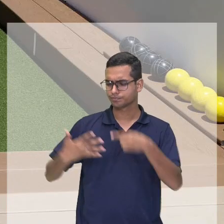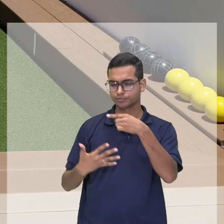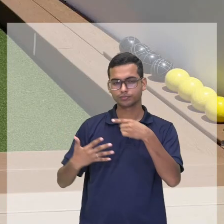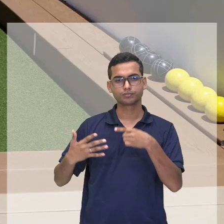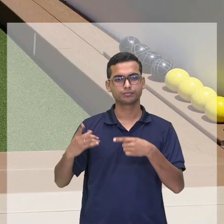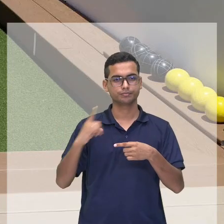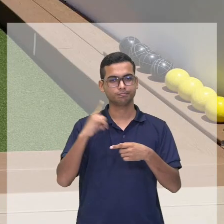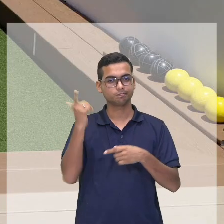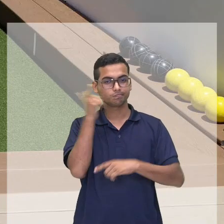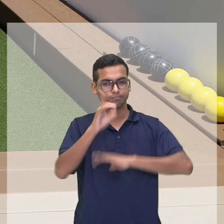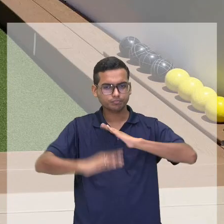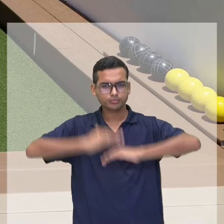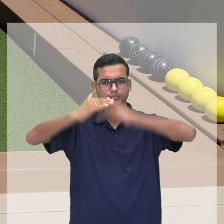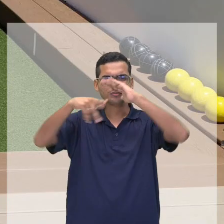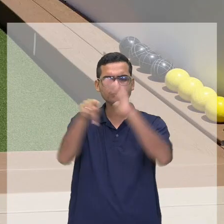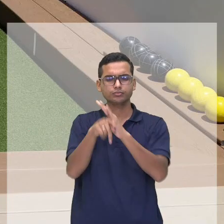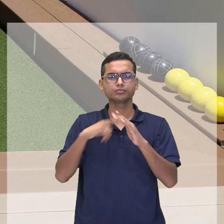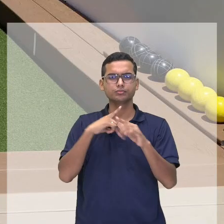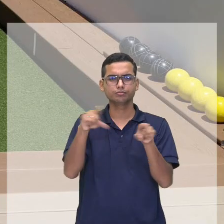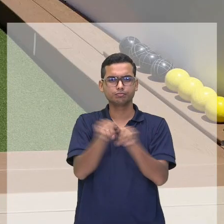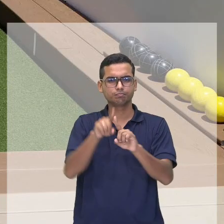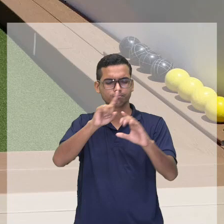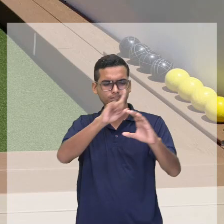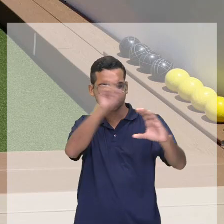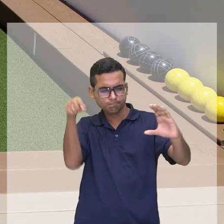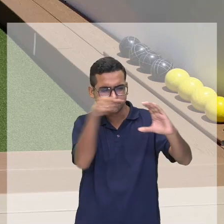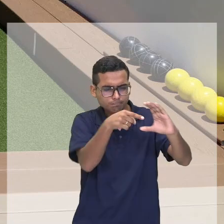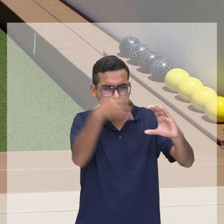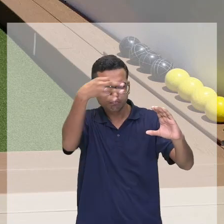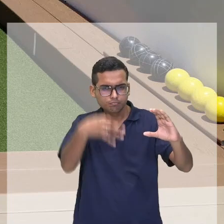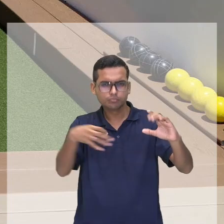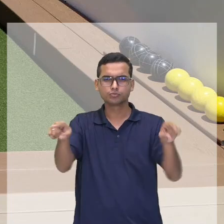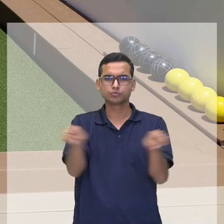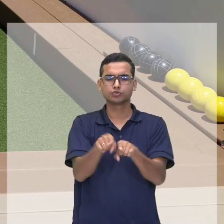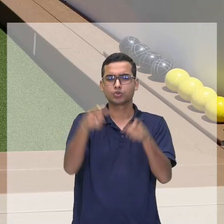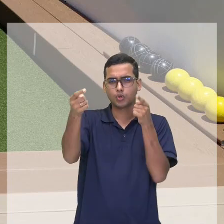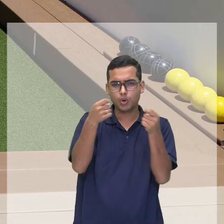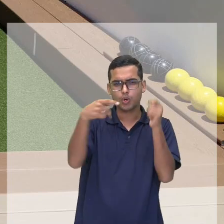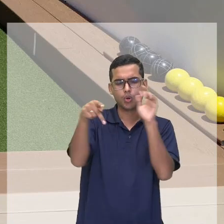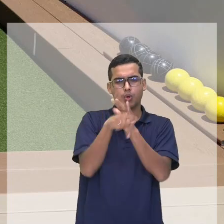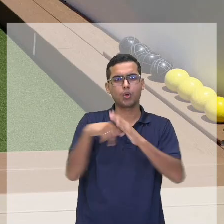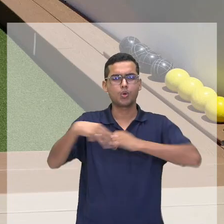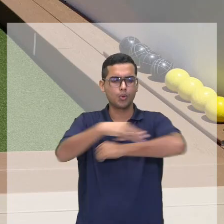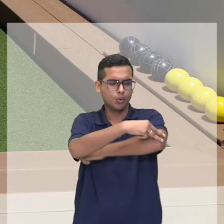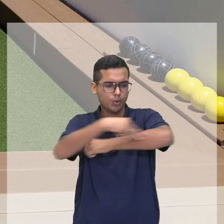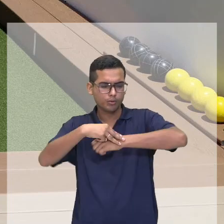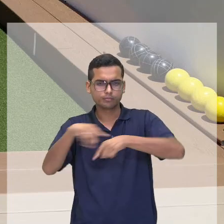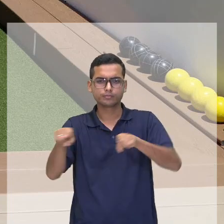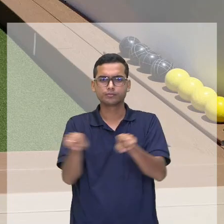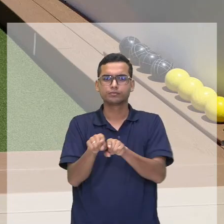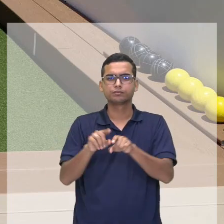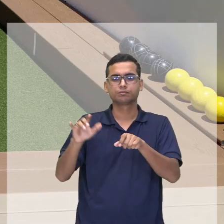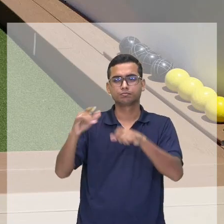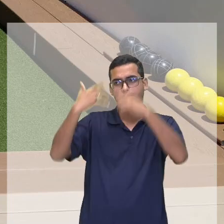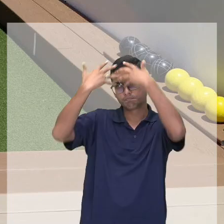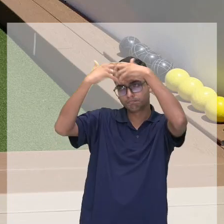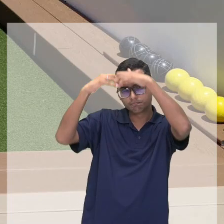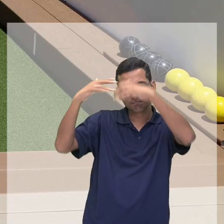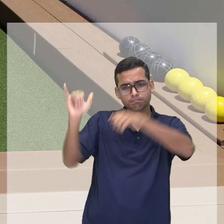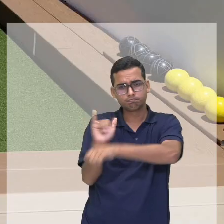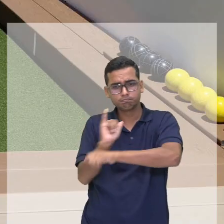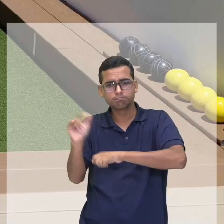precisão, controle motor fino, estimula o raciocínio estratégico, promove